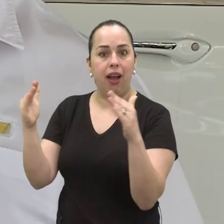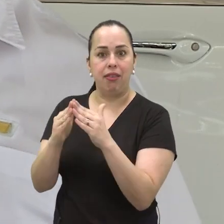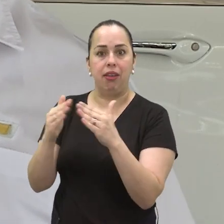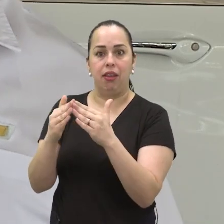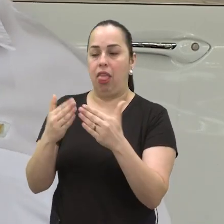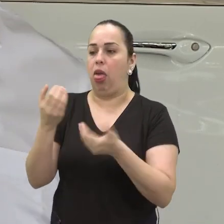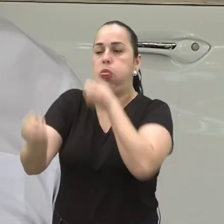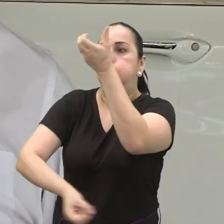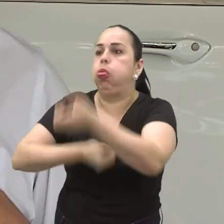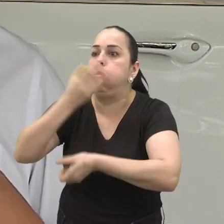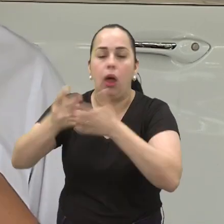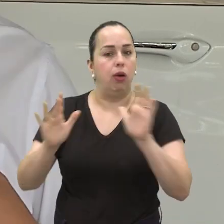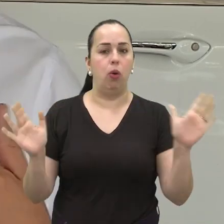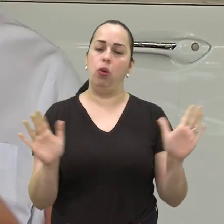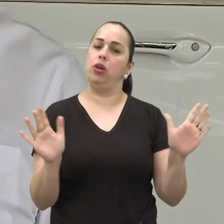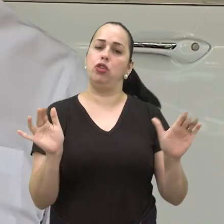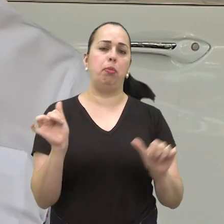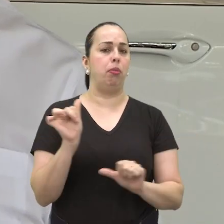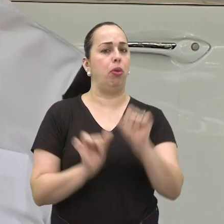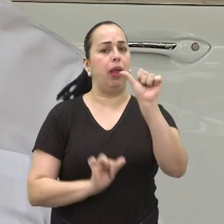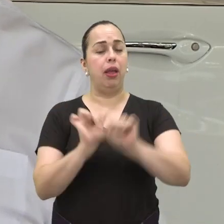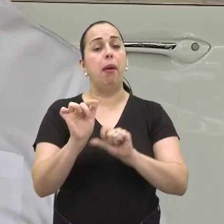para casa o problema. Hoje não. Hoje